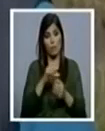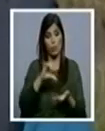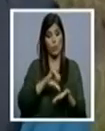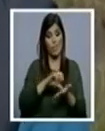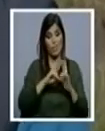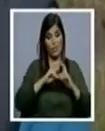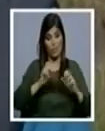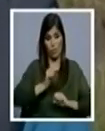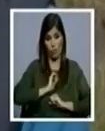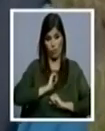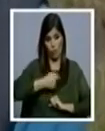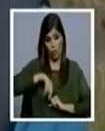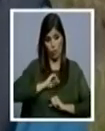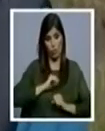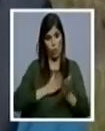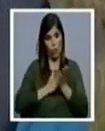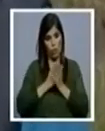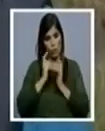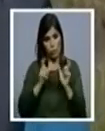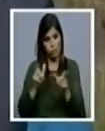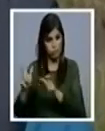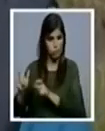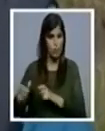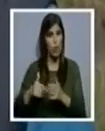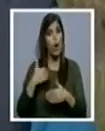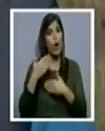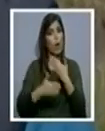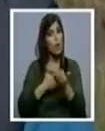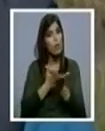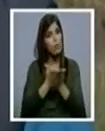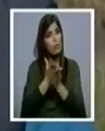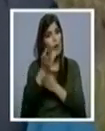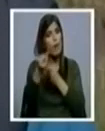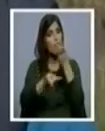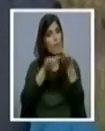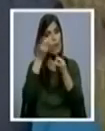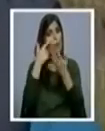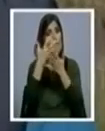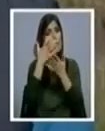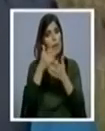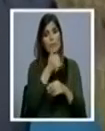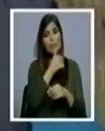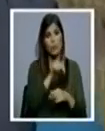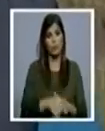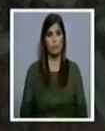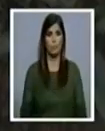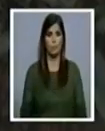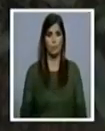centro de investigação, continuar esta monitorização e continuar a avaliar o impacto destas